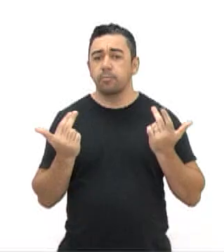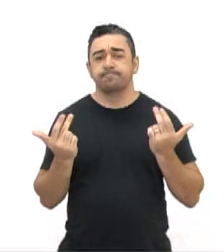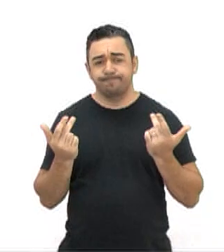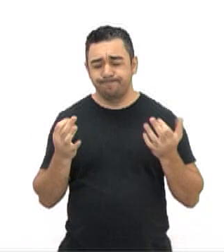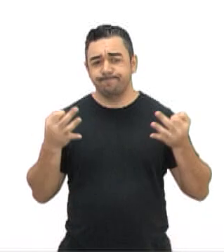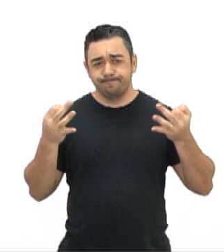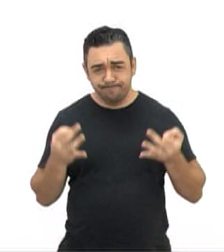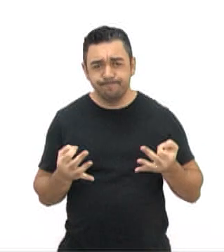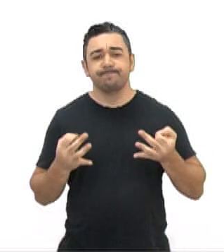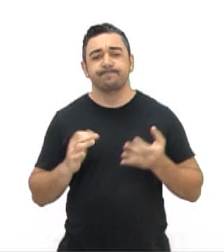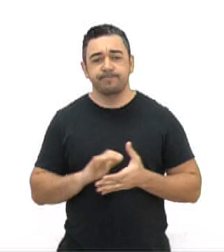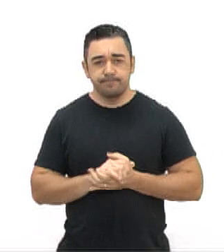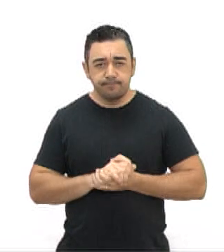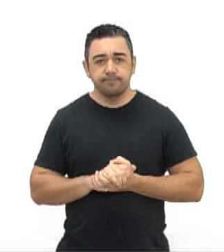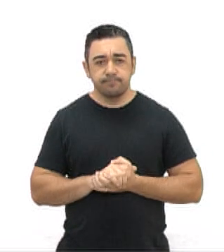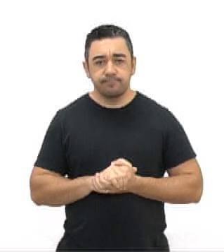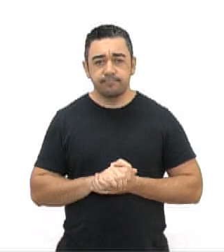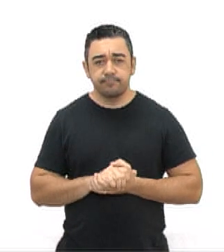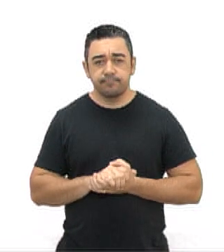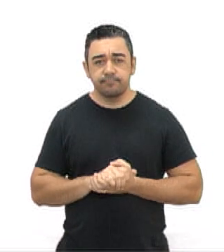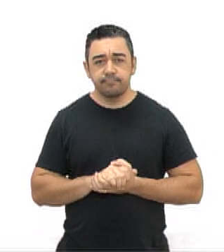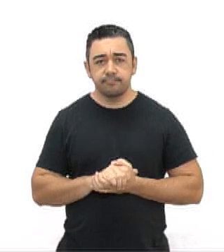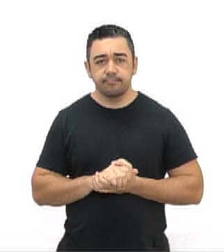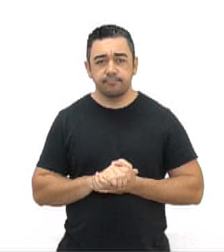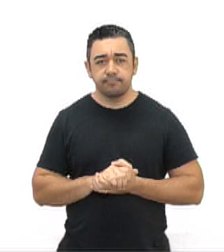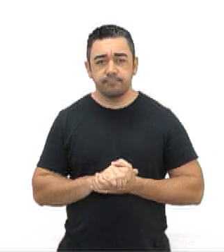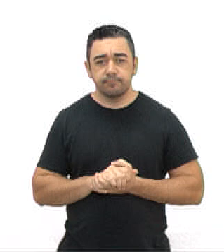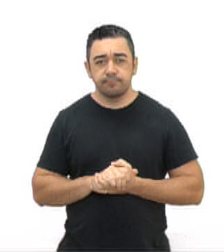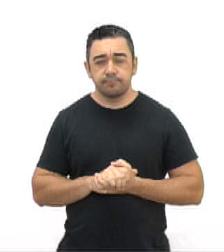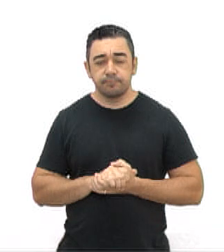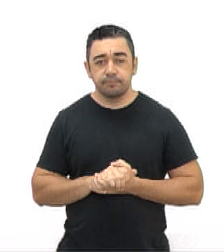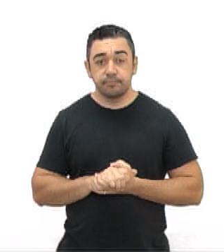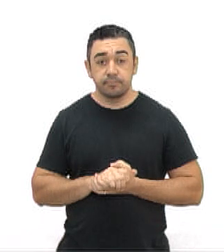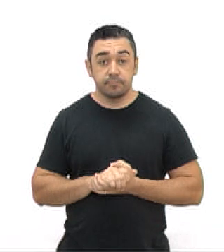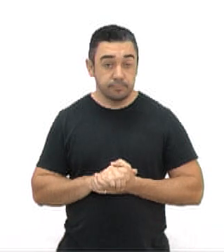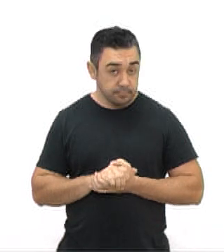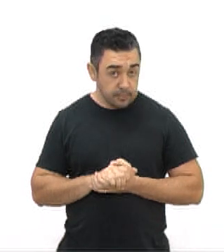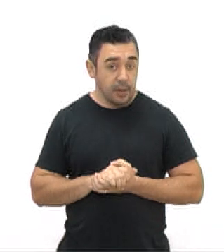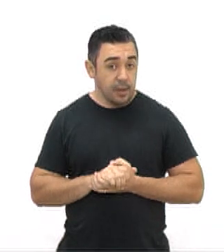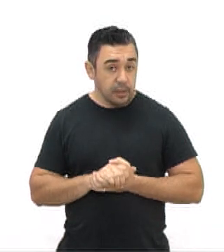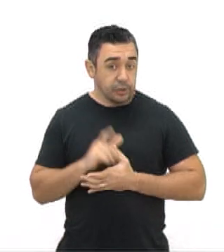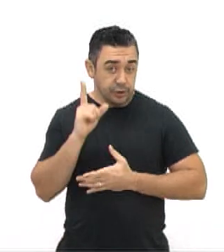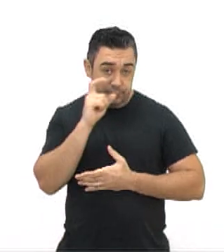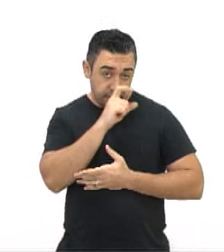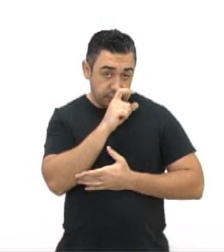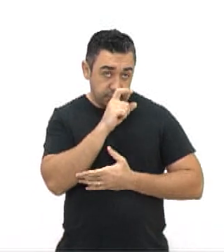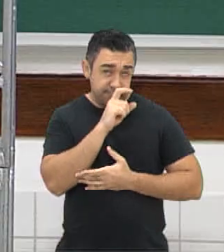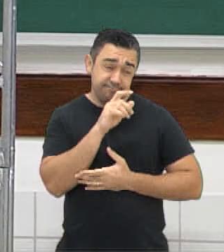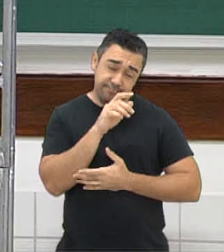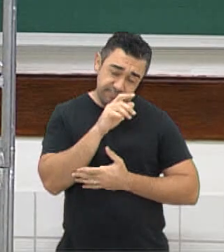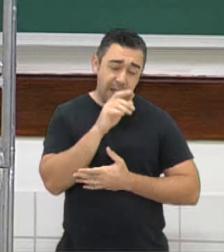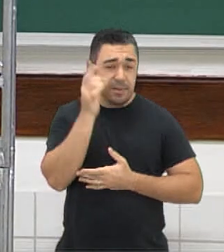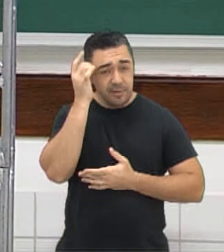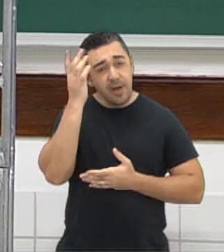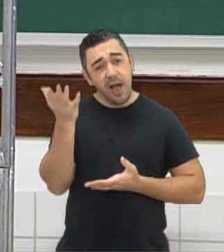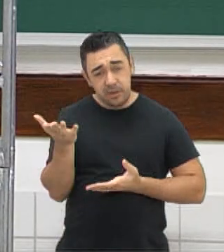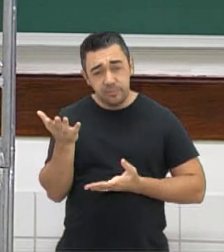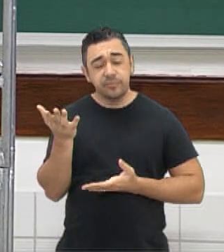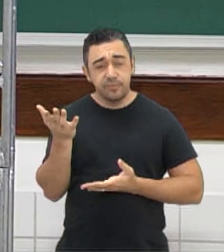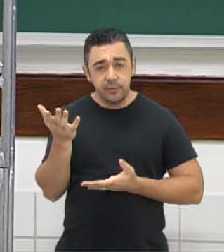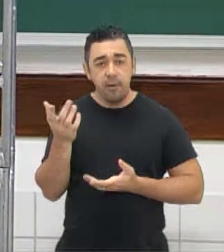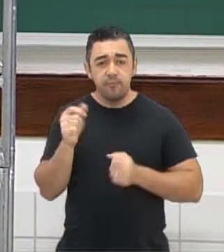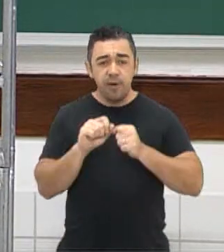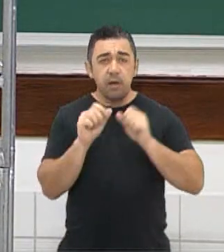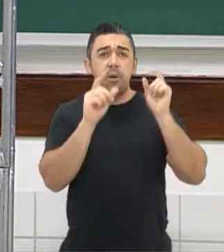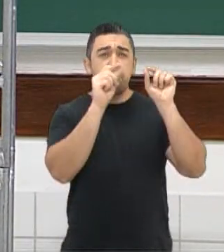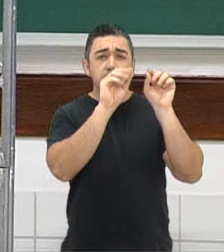mais 4y ao quadrado menos 13xy. É trabalhoso, mas é fácil. A partir do momento que